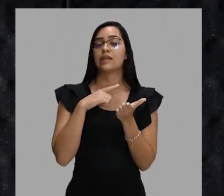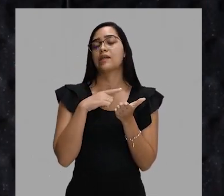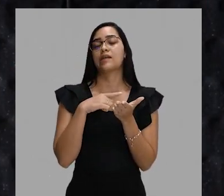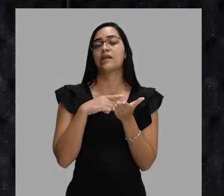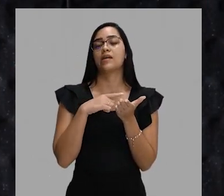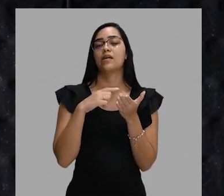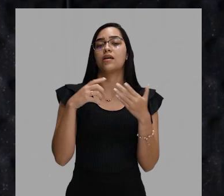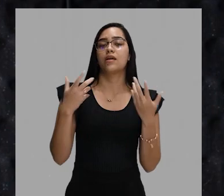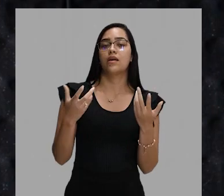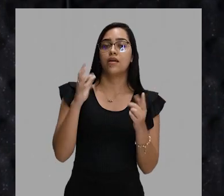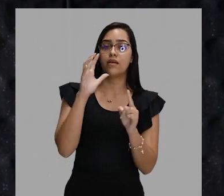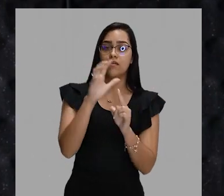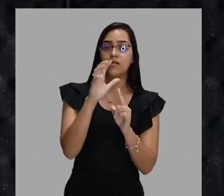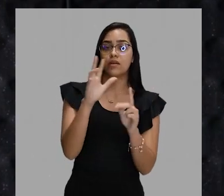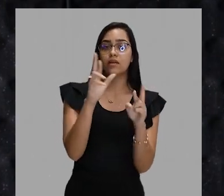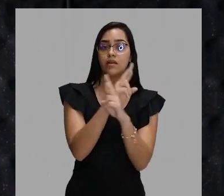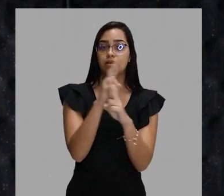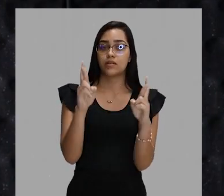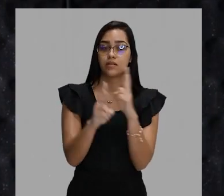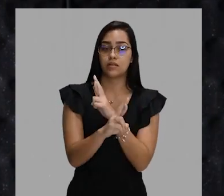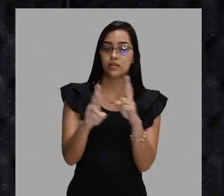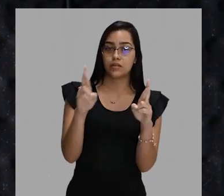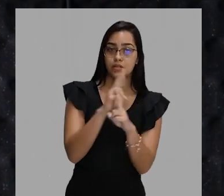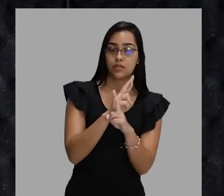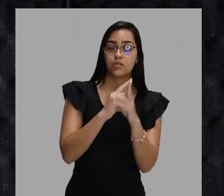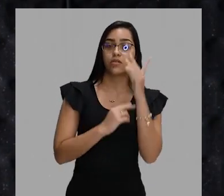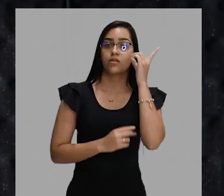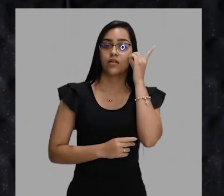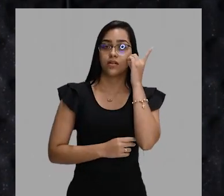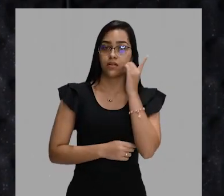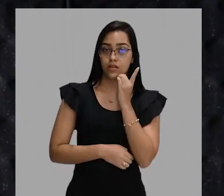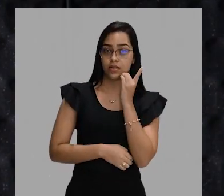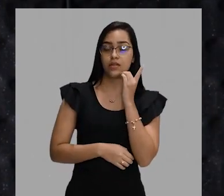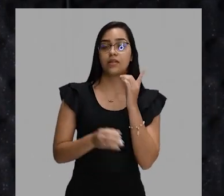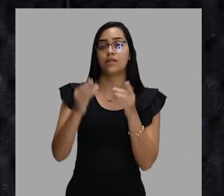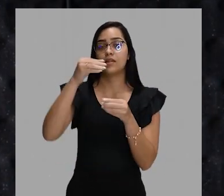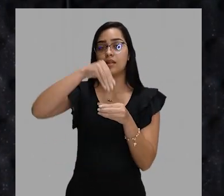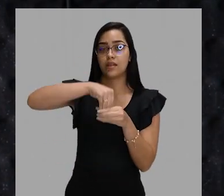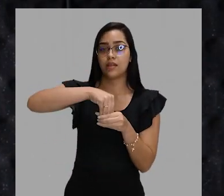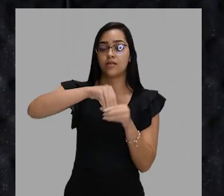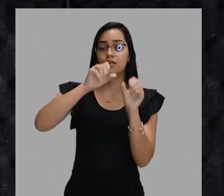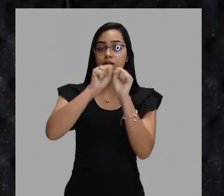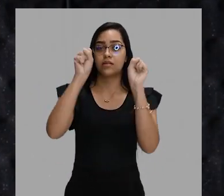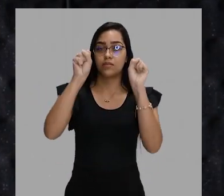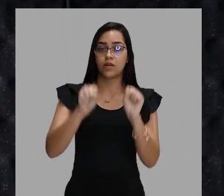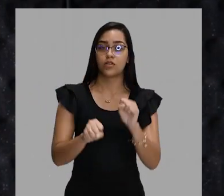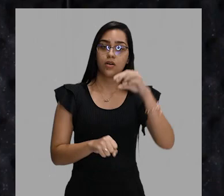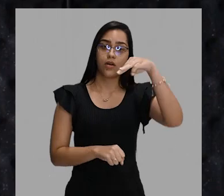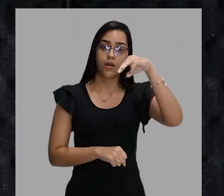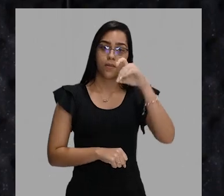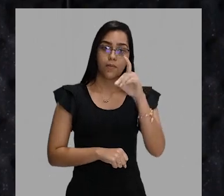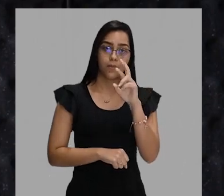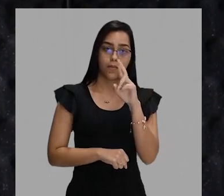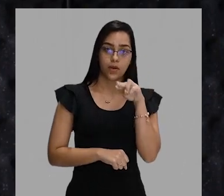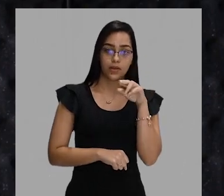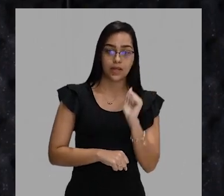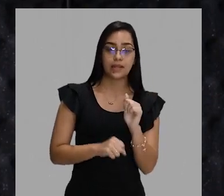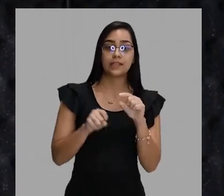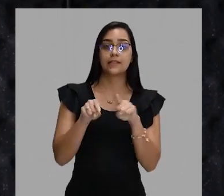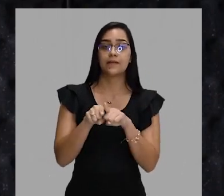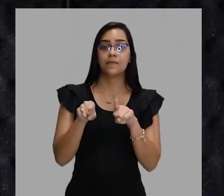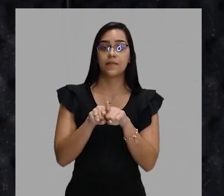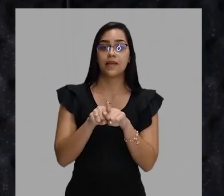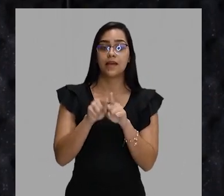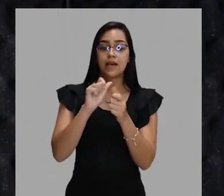envolvidos com relação às influências do darwinismo aí dentro da sistemática moderna. Vamos falar um pouco